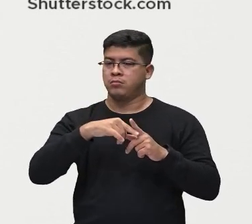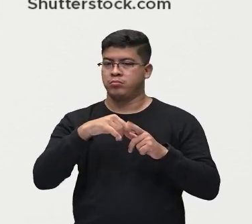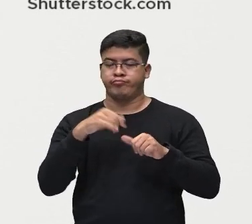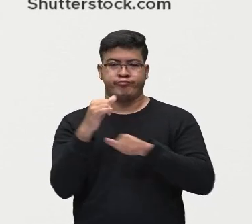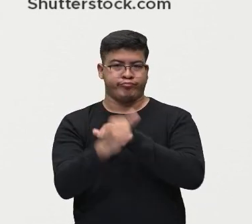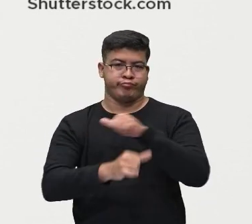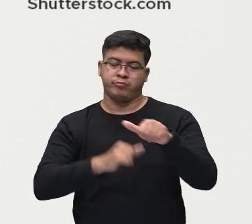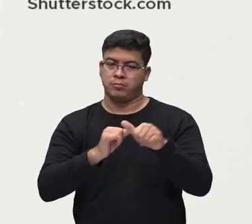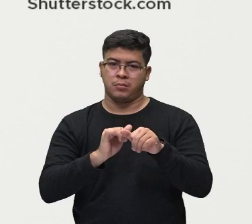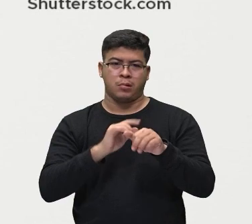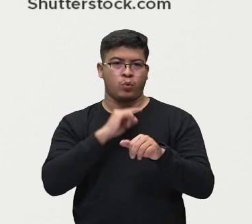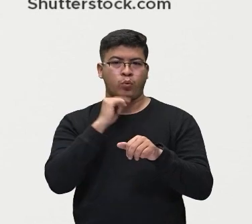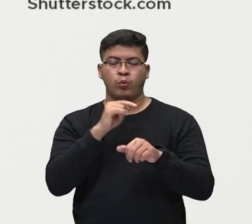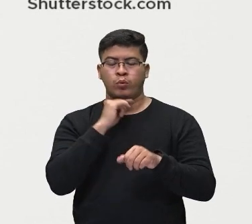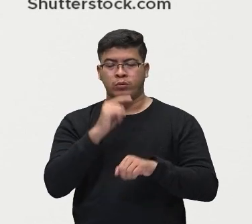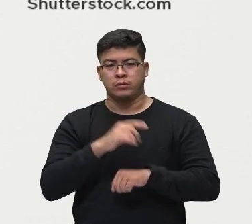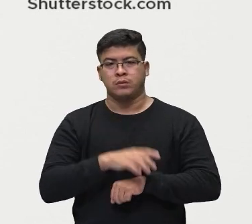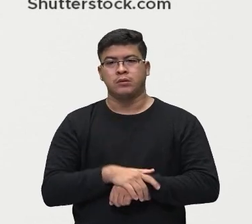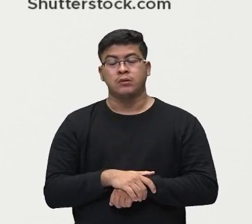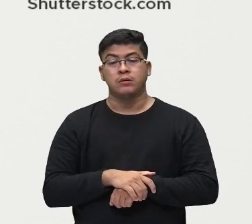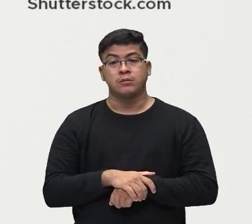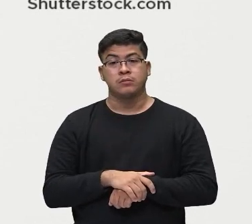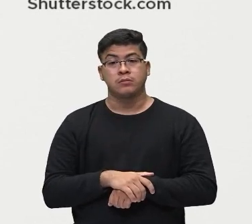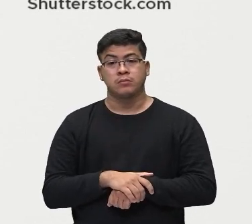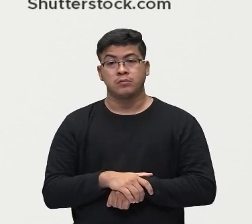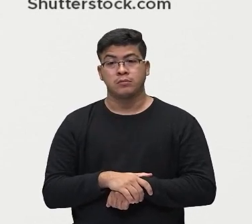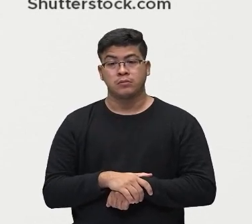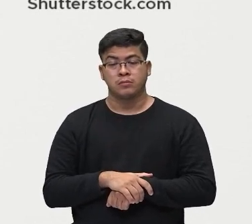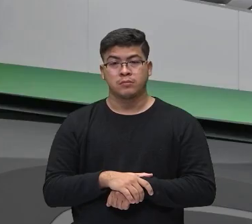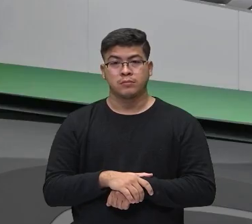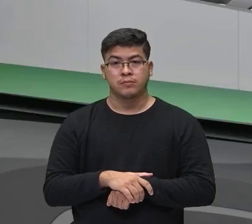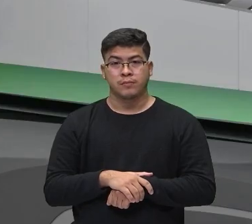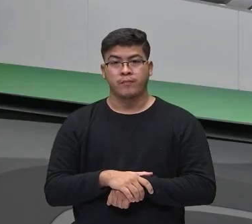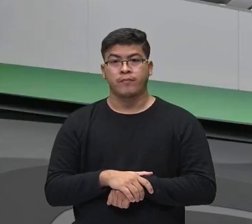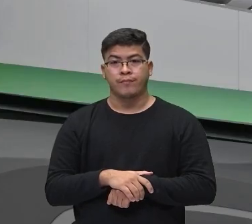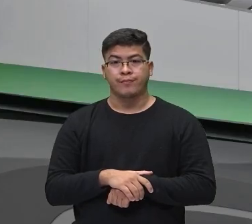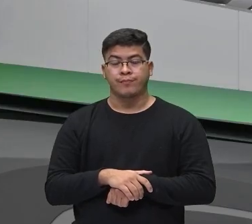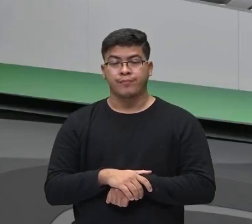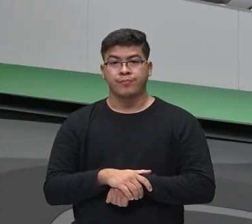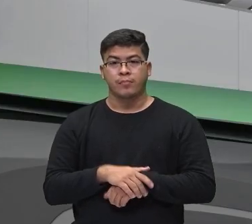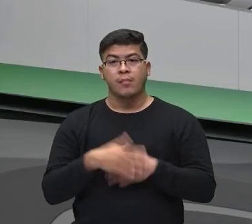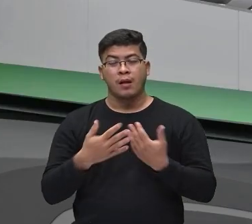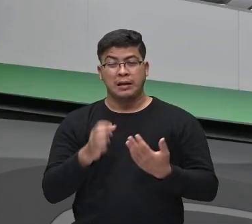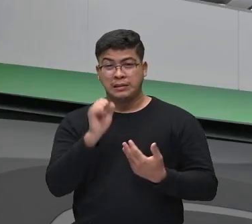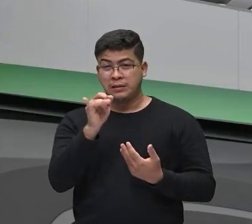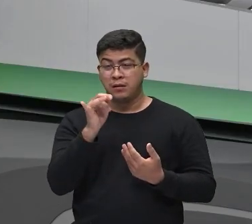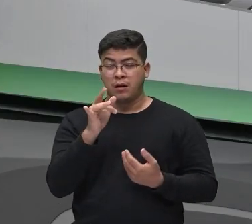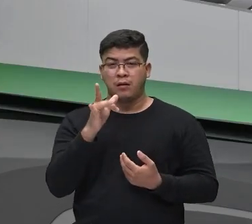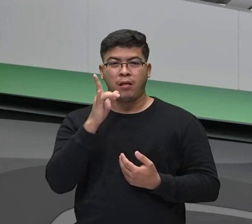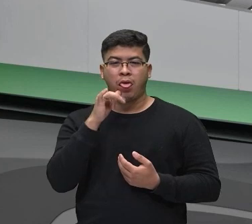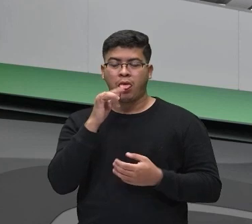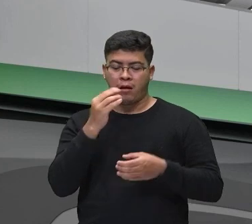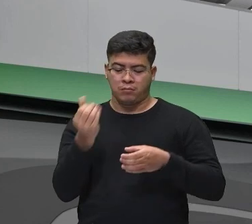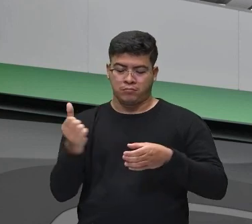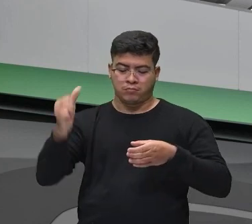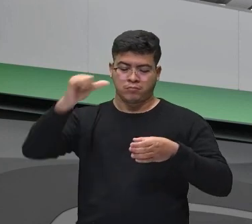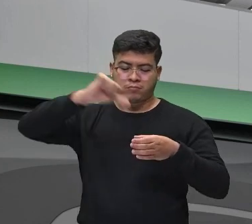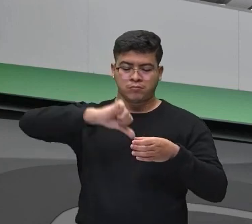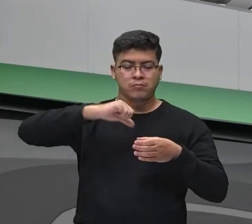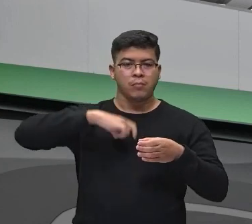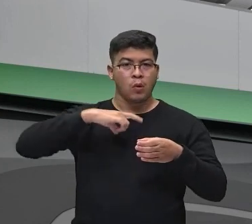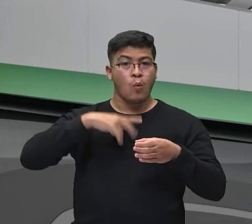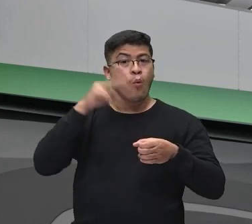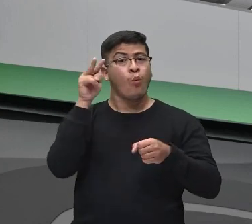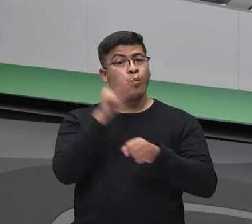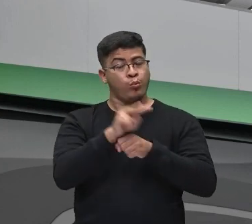péssimas condutoras de calor. Então, isso garante que o líquido que está dentro da garrafa térmica